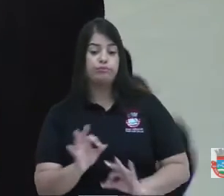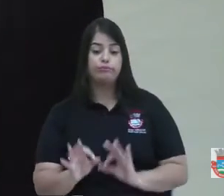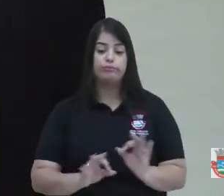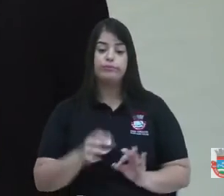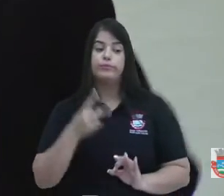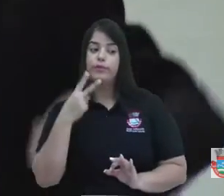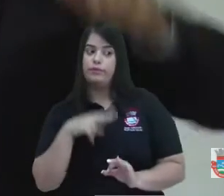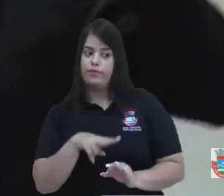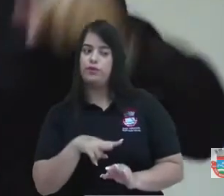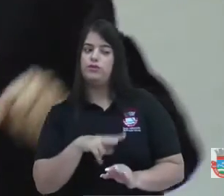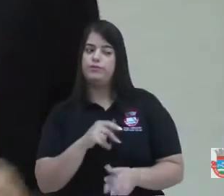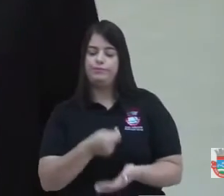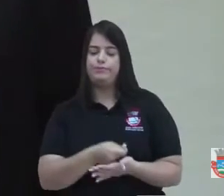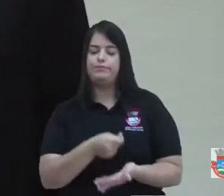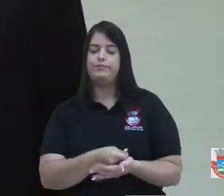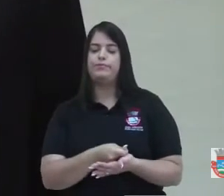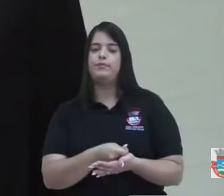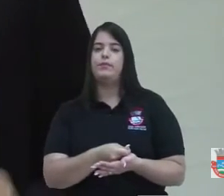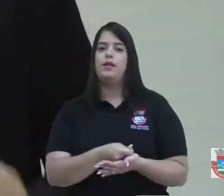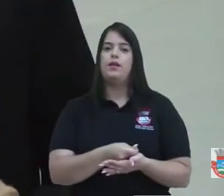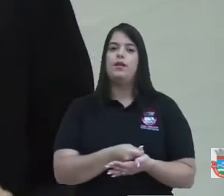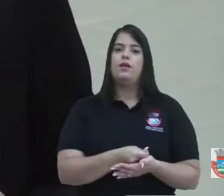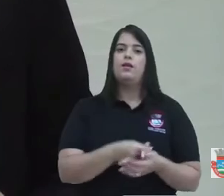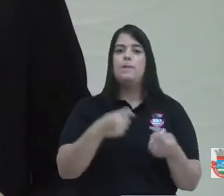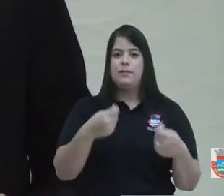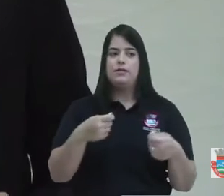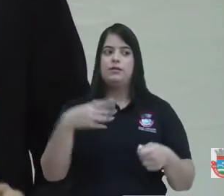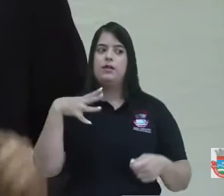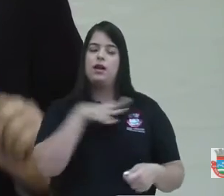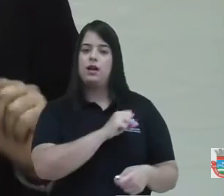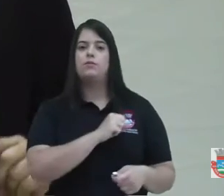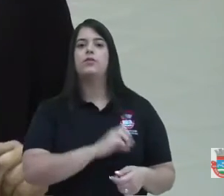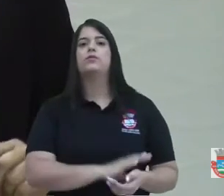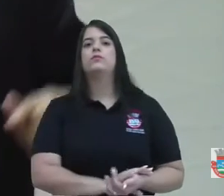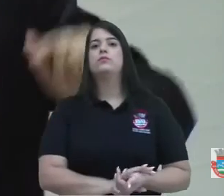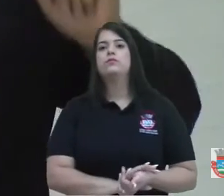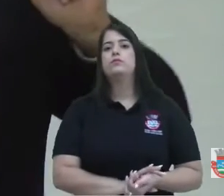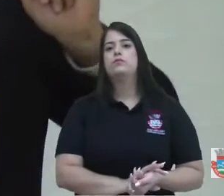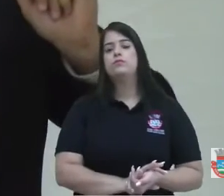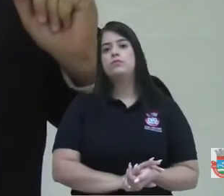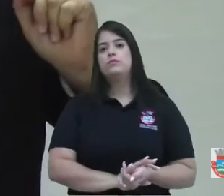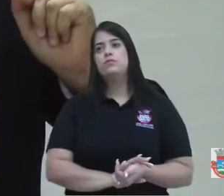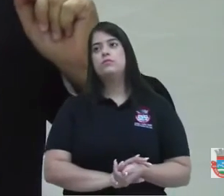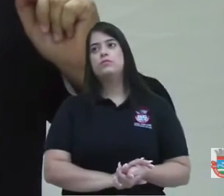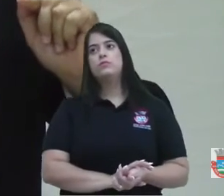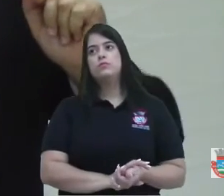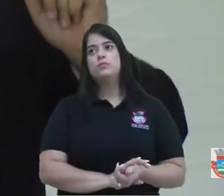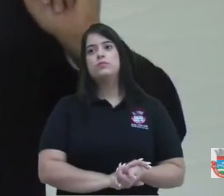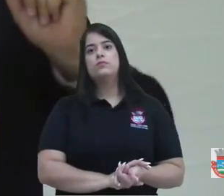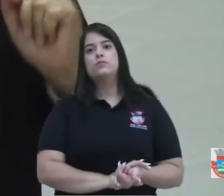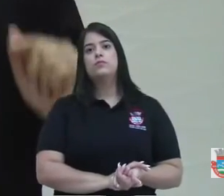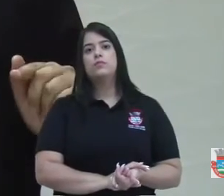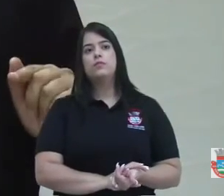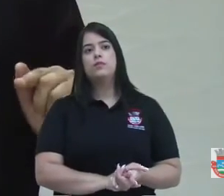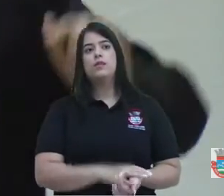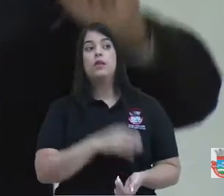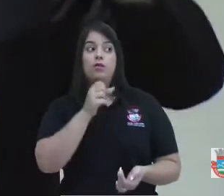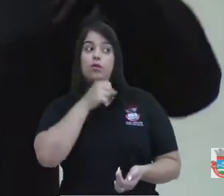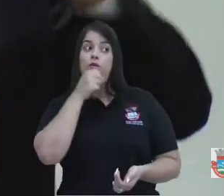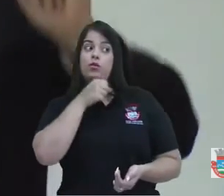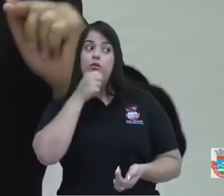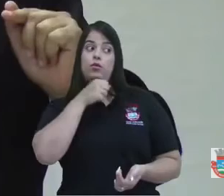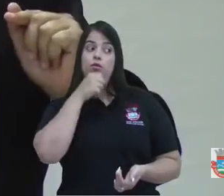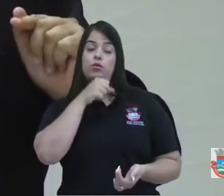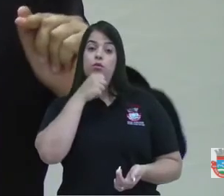veja a cobrança, mas que traga o mais rápido possível aqui a nossa terceira idade